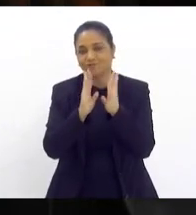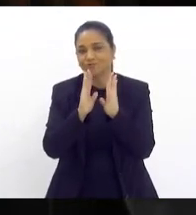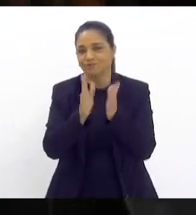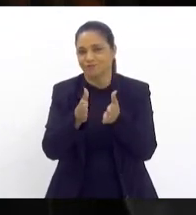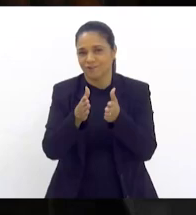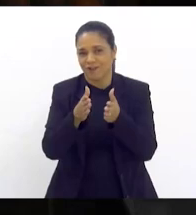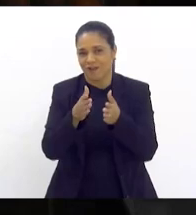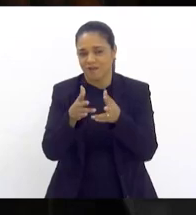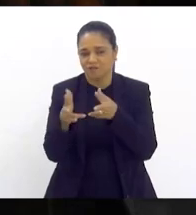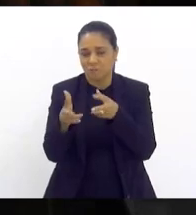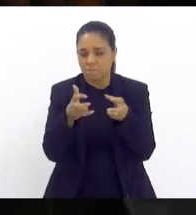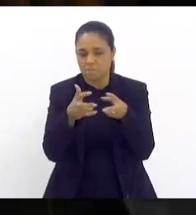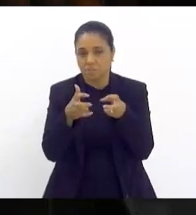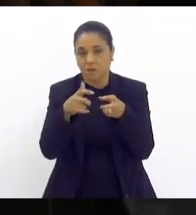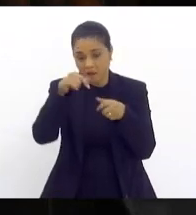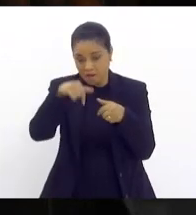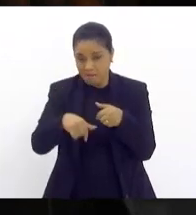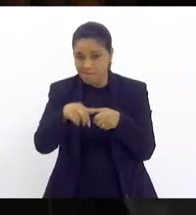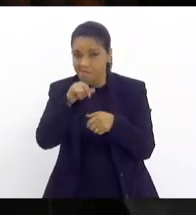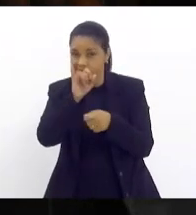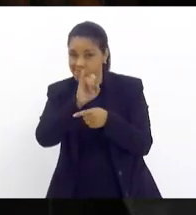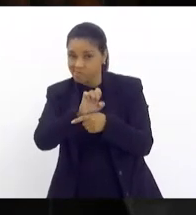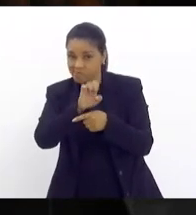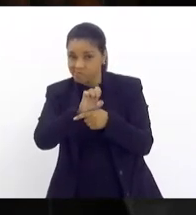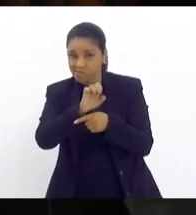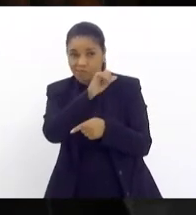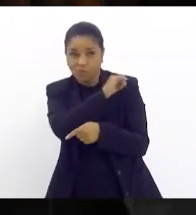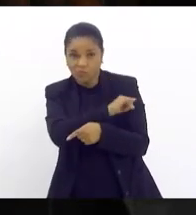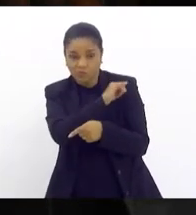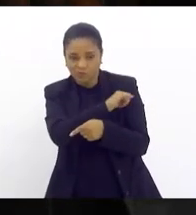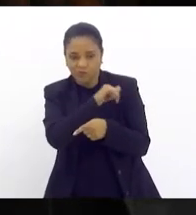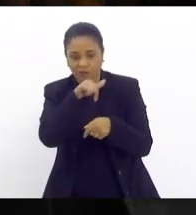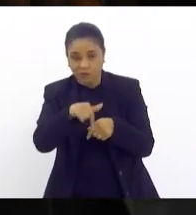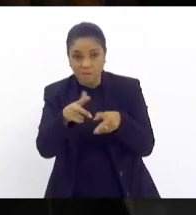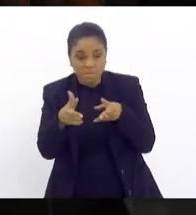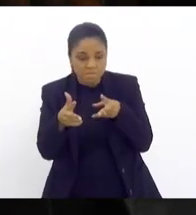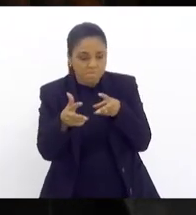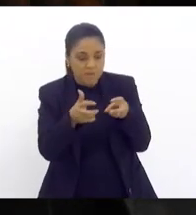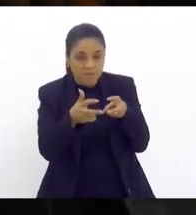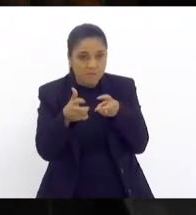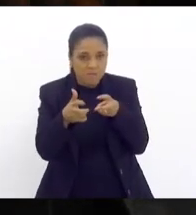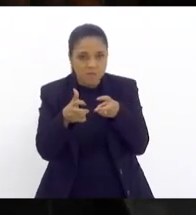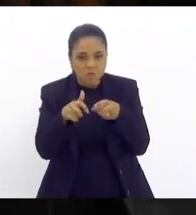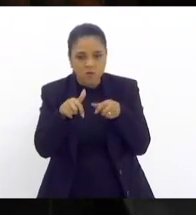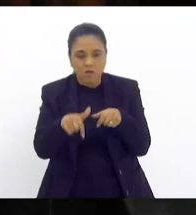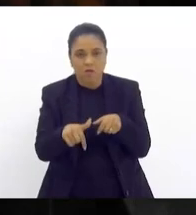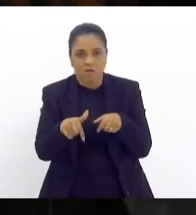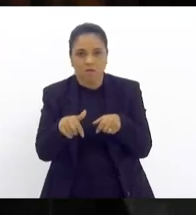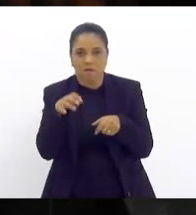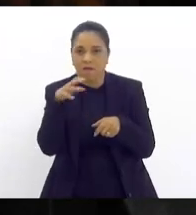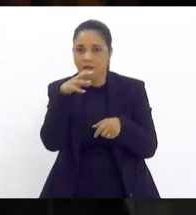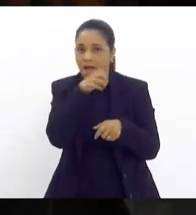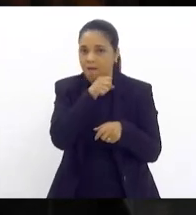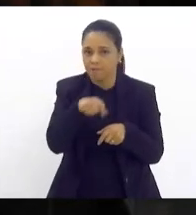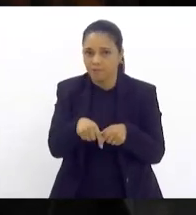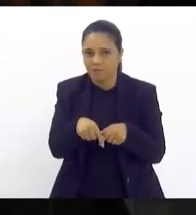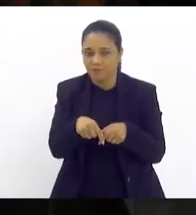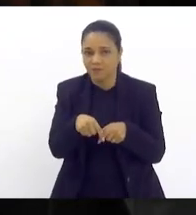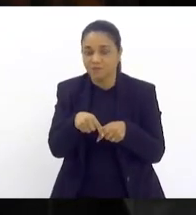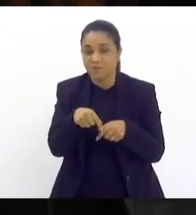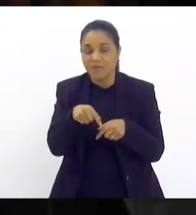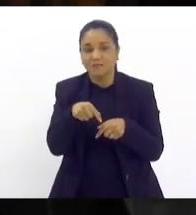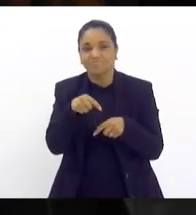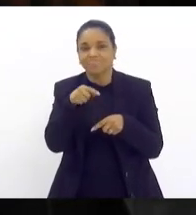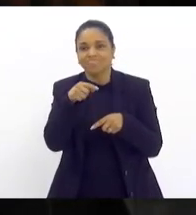no caso do Rio de Janeiro as escolas perceberam os sinais mas não tiveram instrumentos para